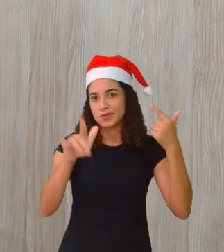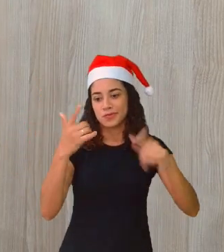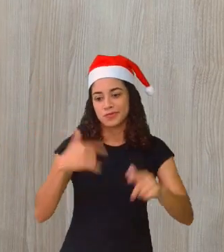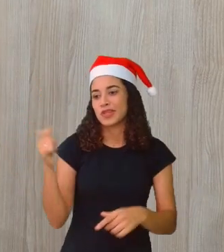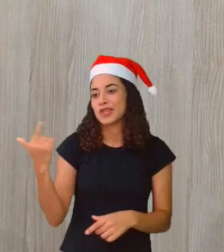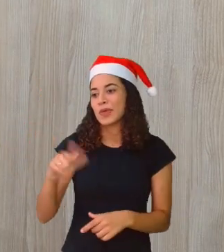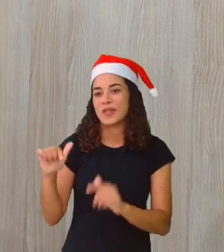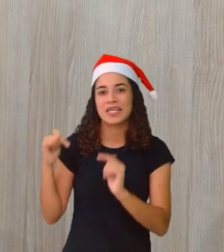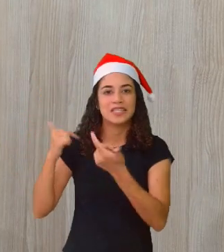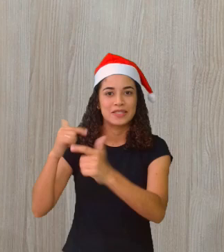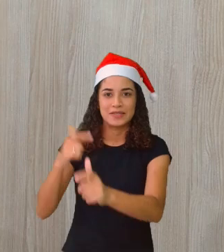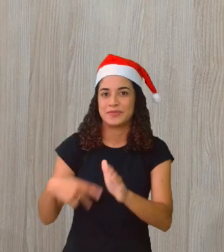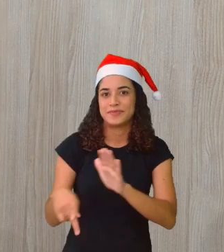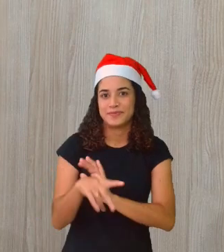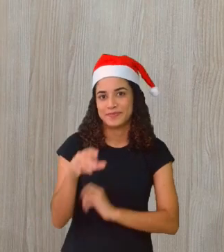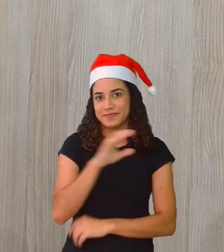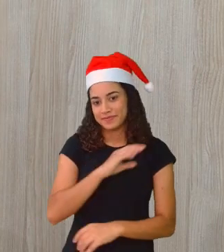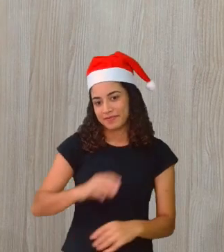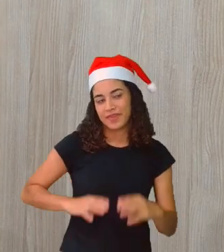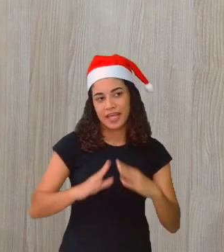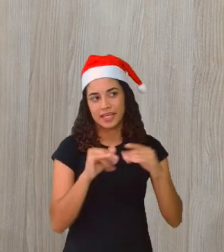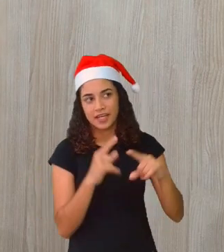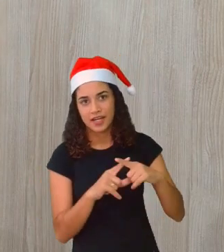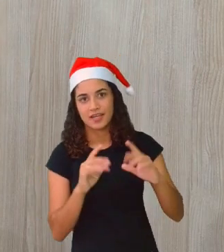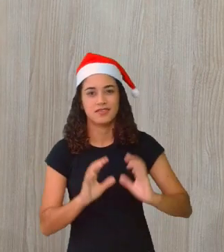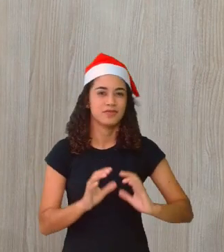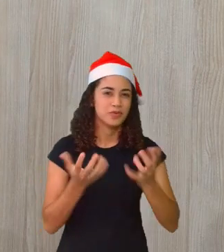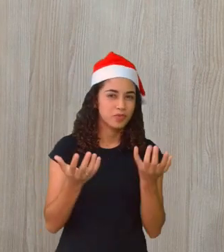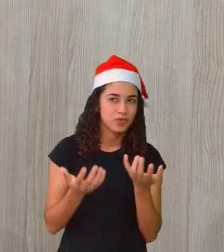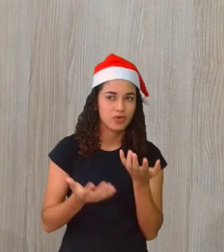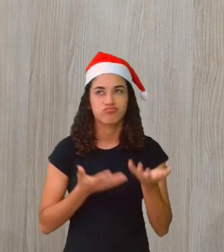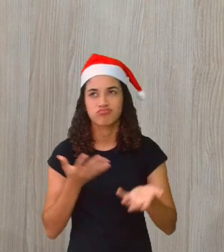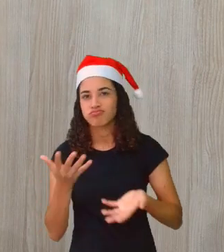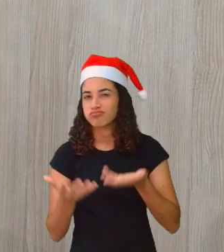têm essa tradição cristã, né, da celebração aí